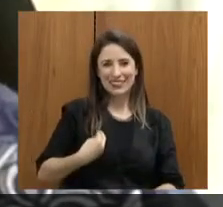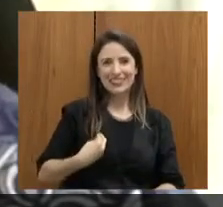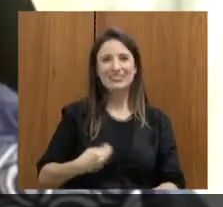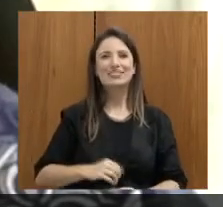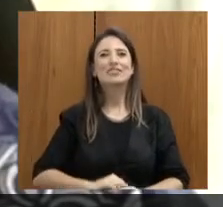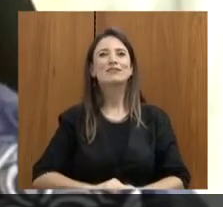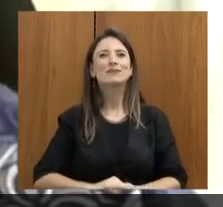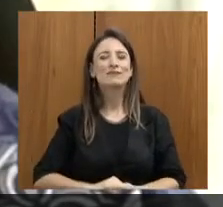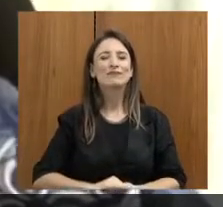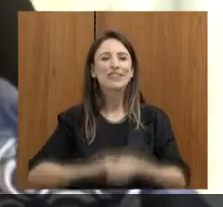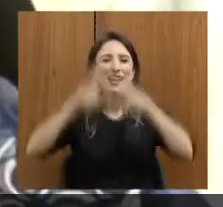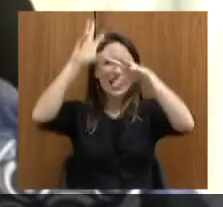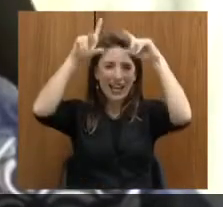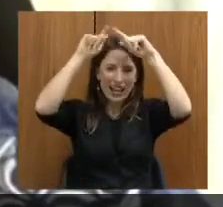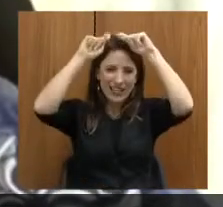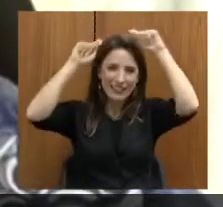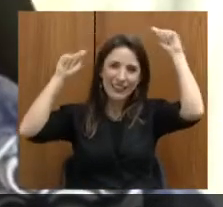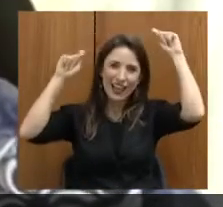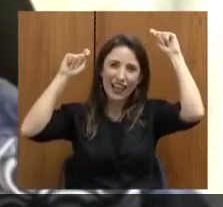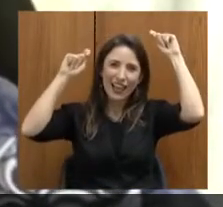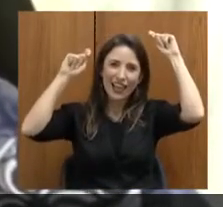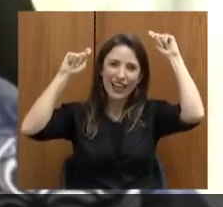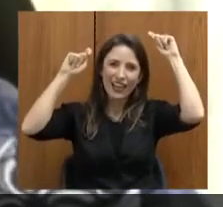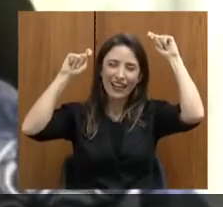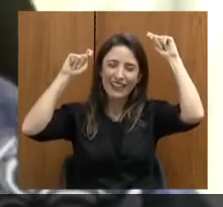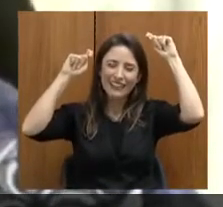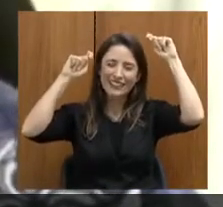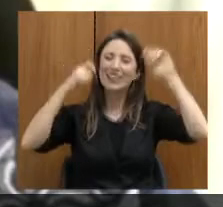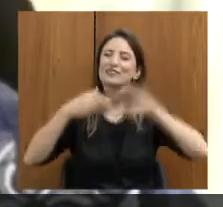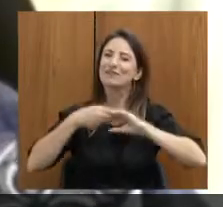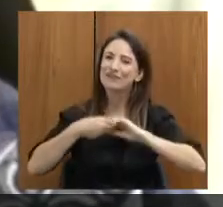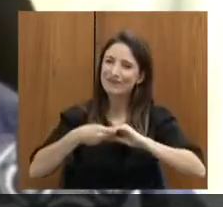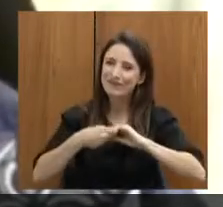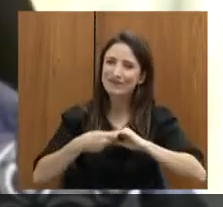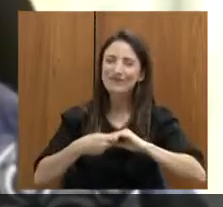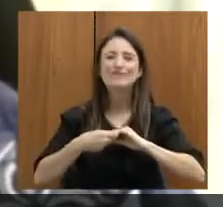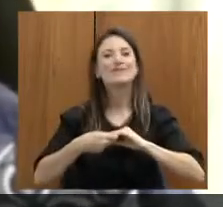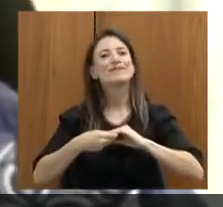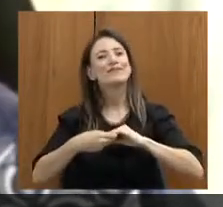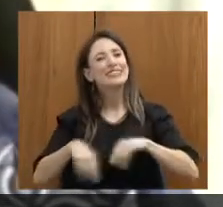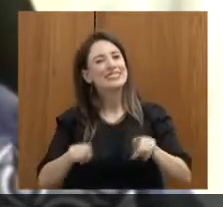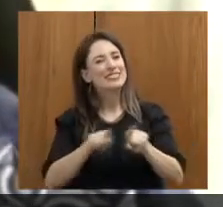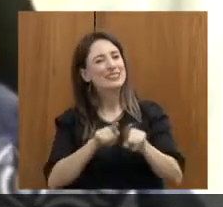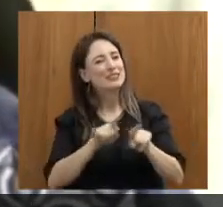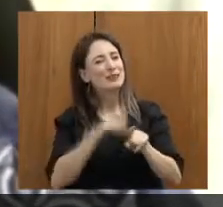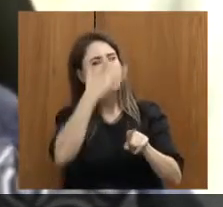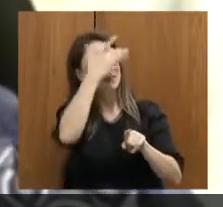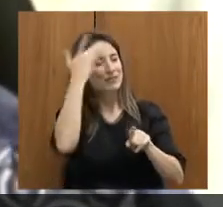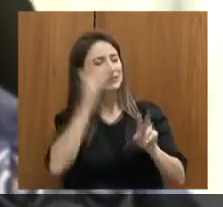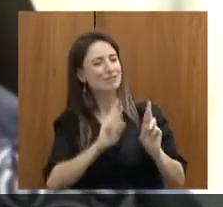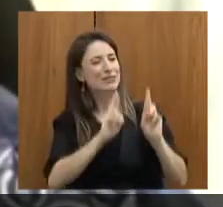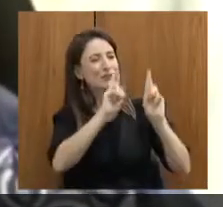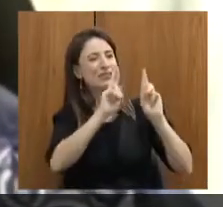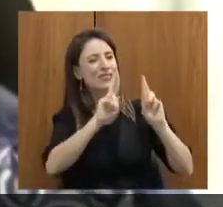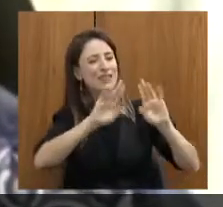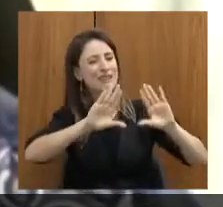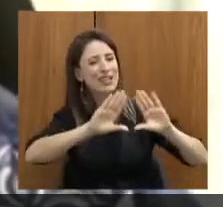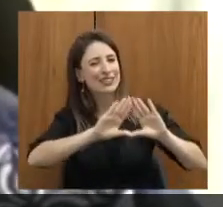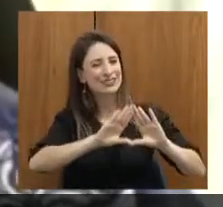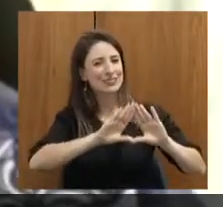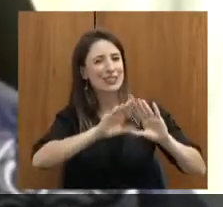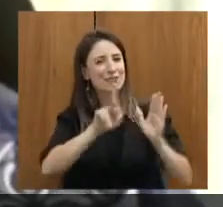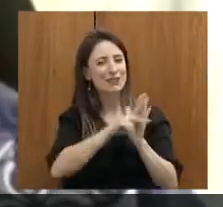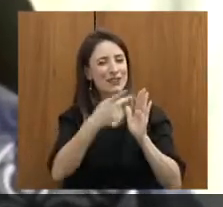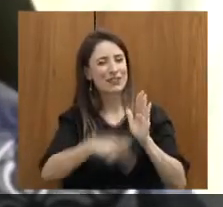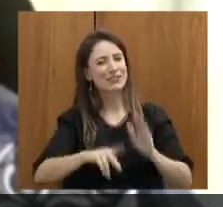o André de Jesus saudade também as autoridades da Assembleia Legislativa de Minas Gerais